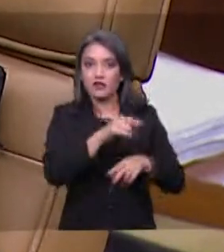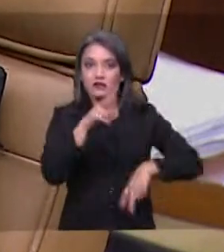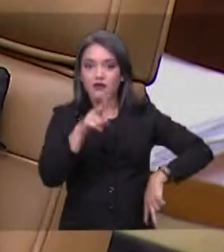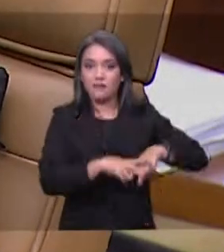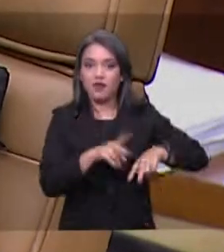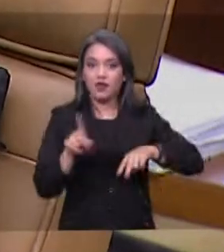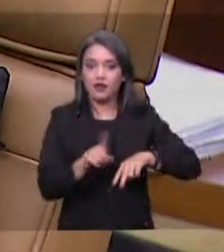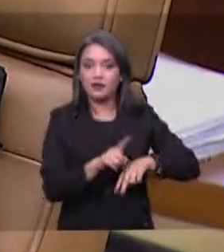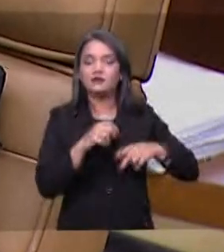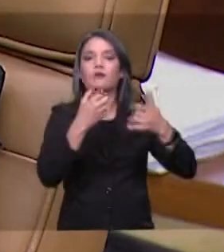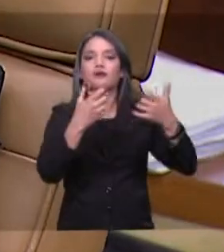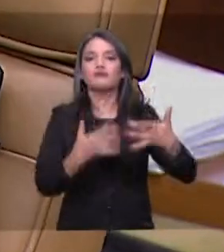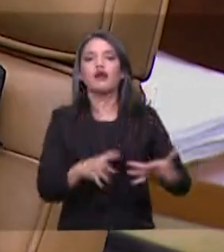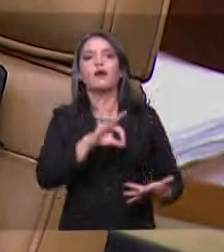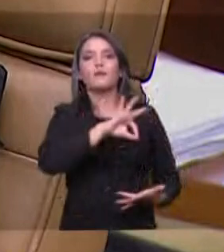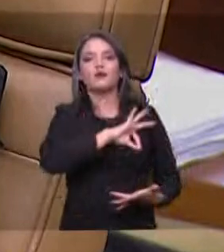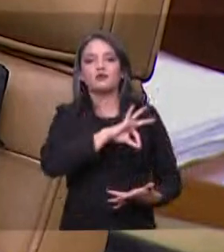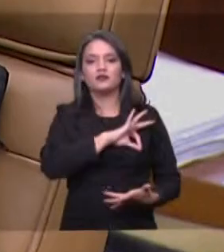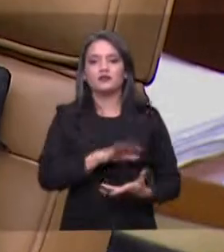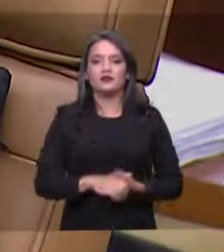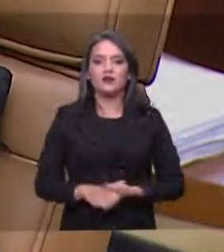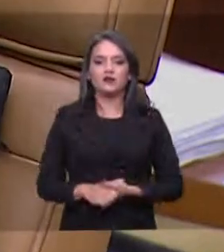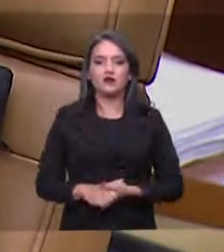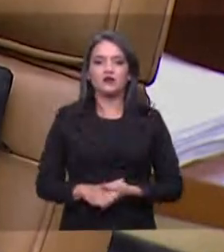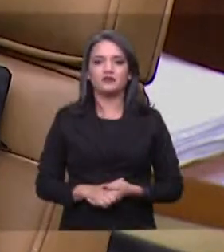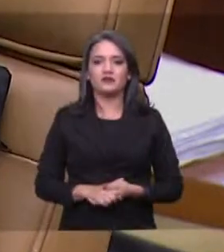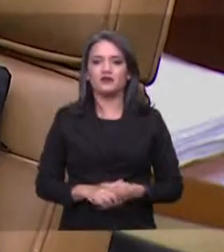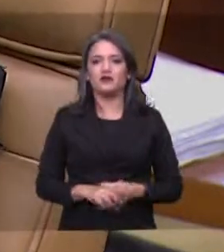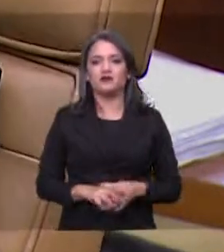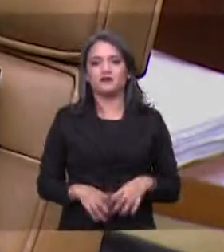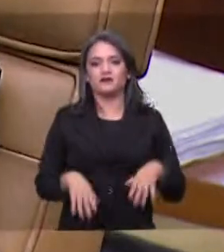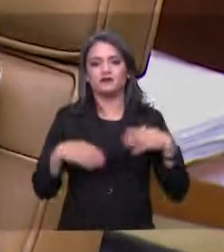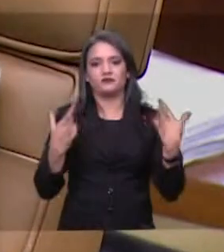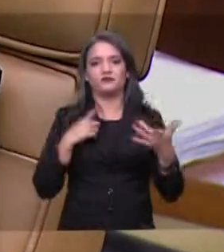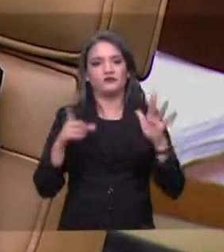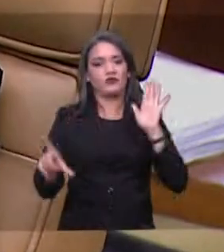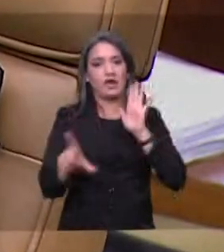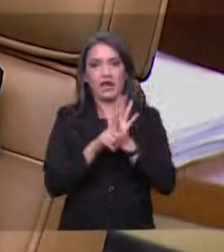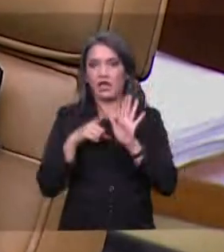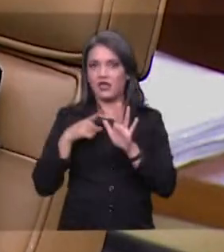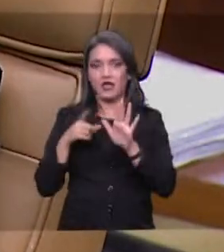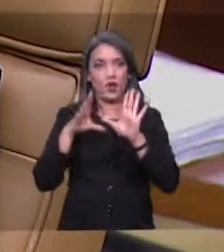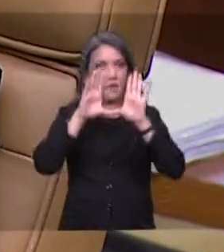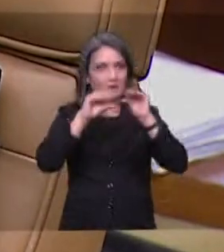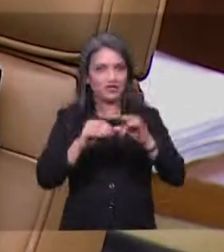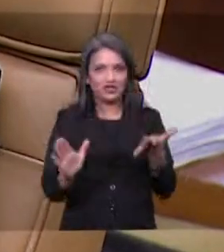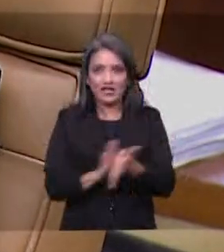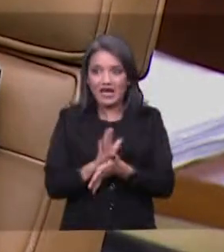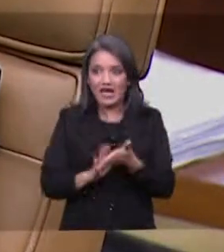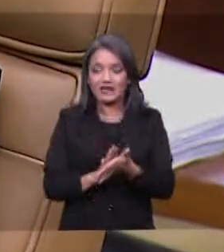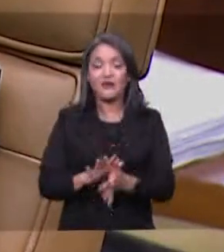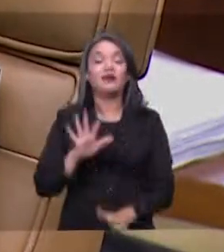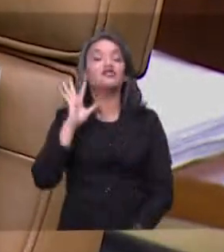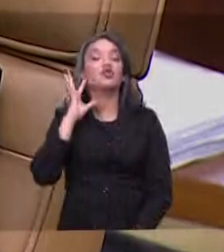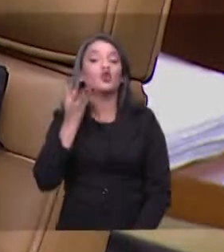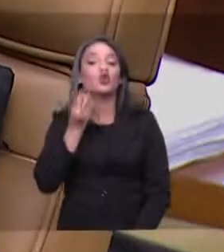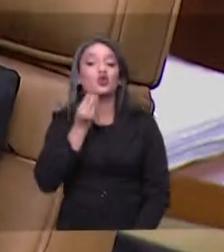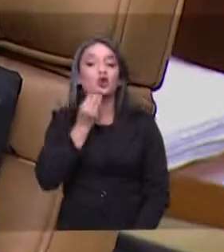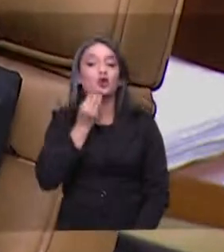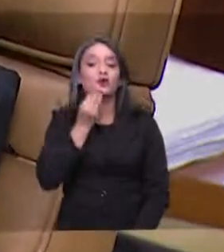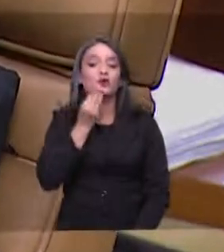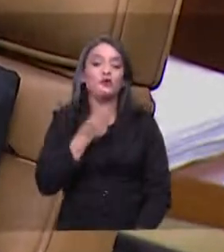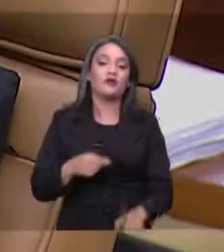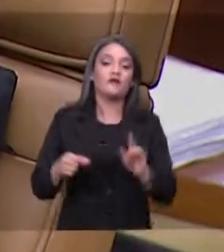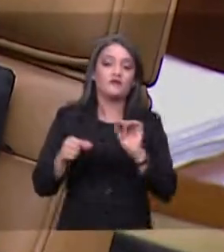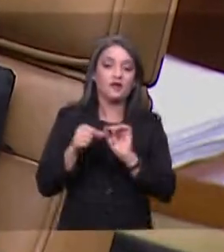razões apresentadas pela autoridade policial. Eu não mexi na lei. O ministro Dias Toffoli dá uma interpretação conforme que